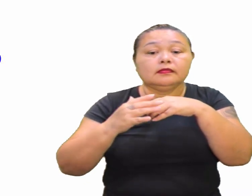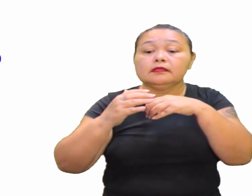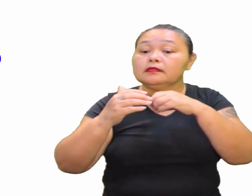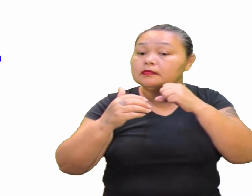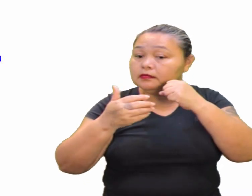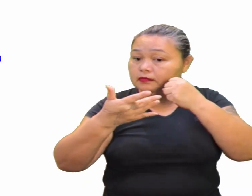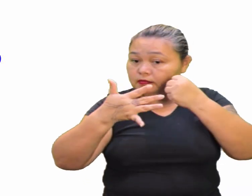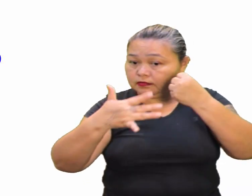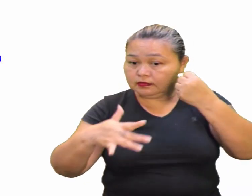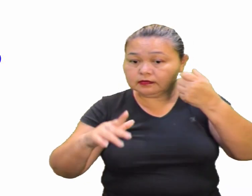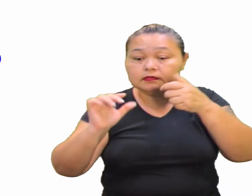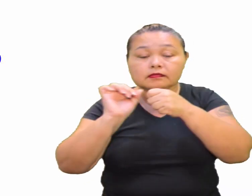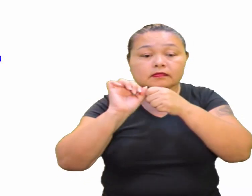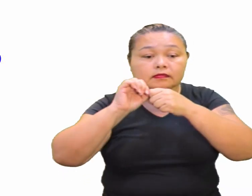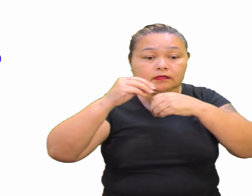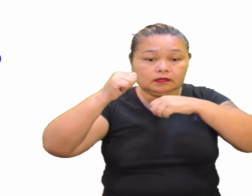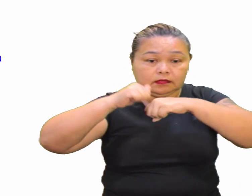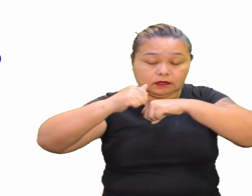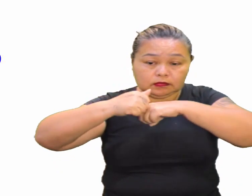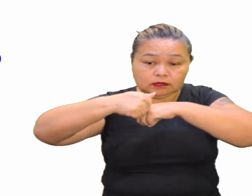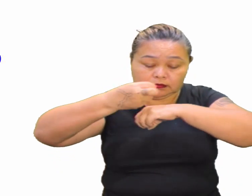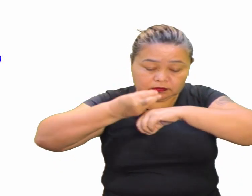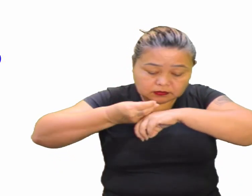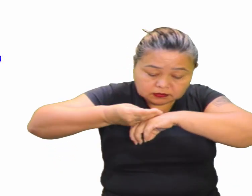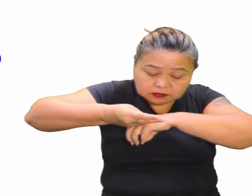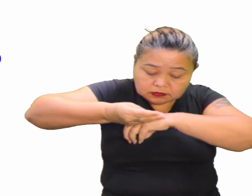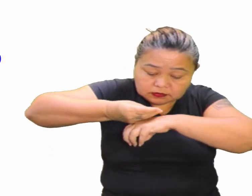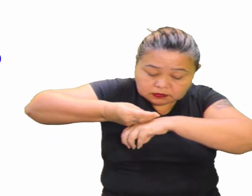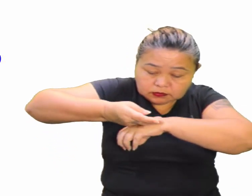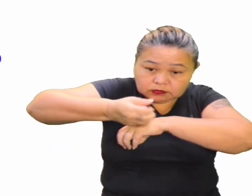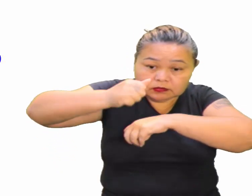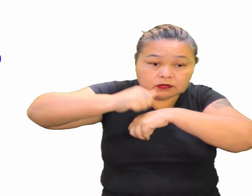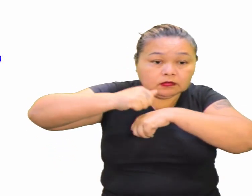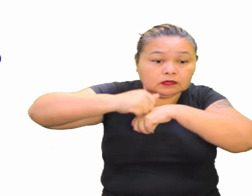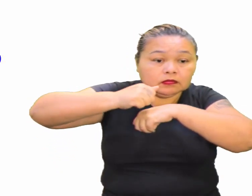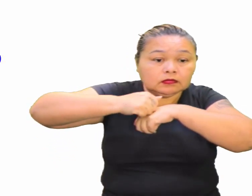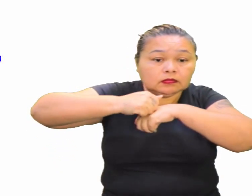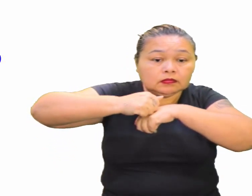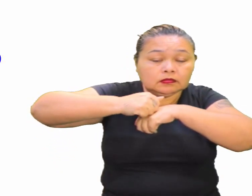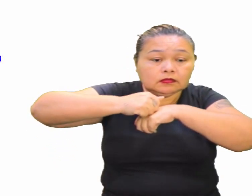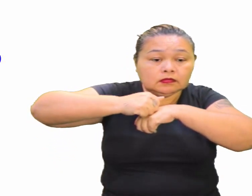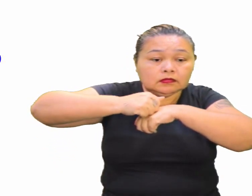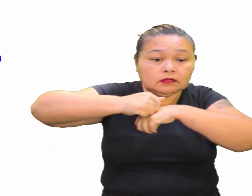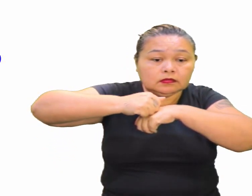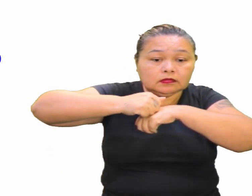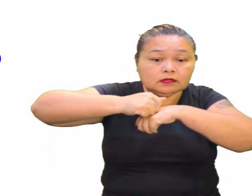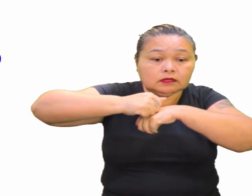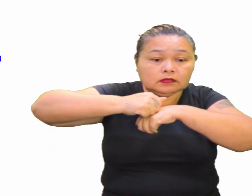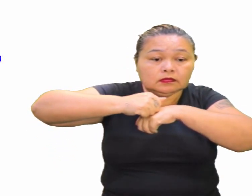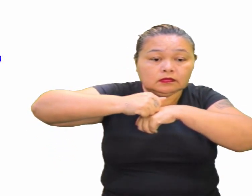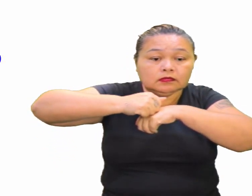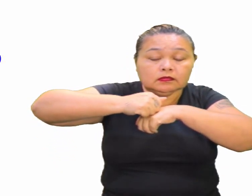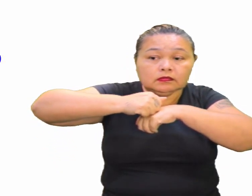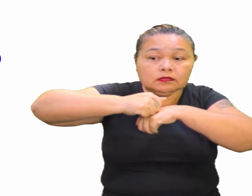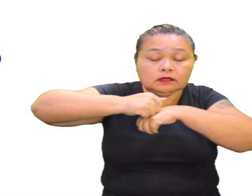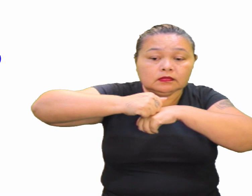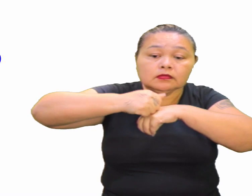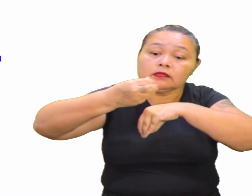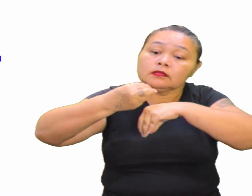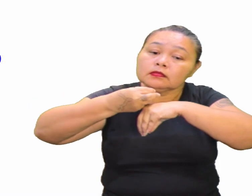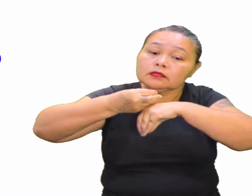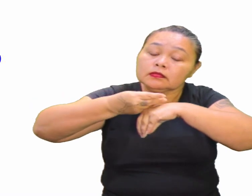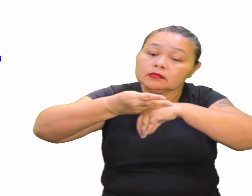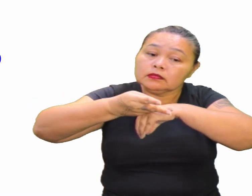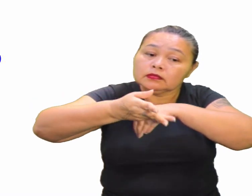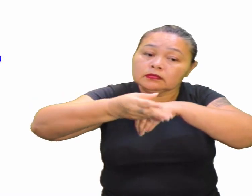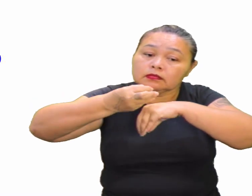esses ácidos que vão gradativamente corroer essa rocha e essa rocha, né? Essa rocha formando